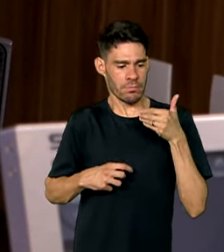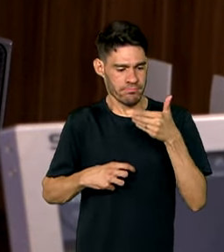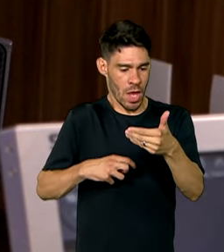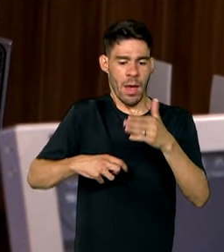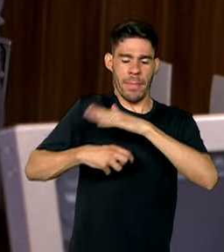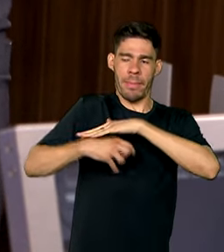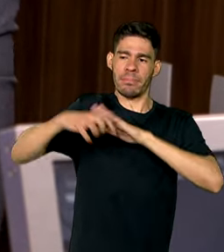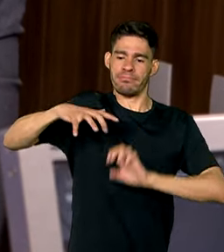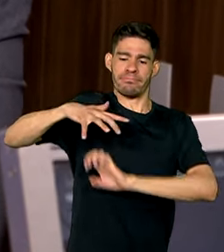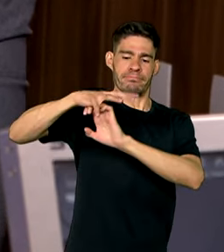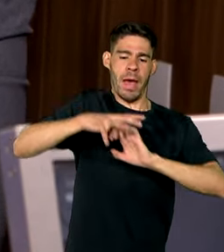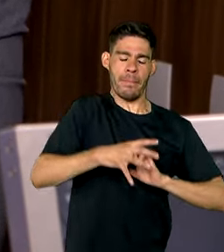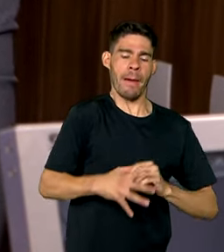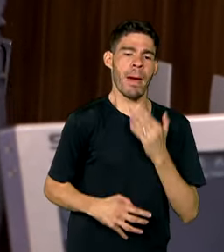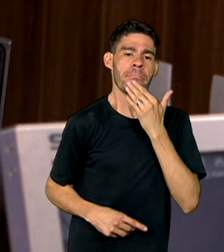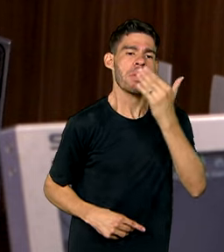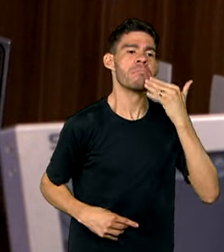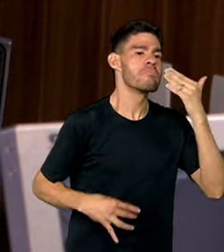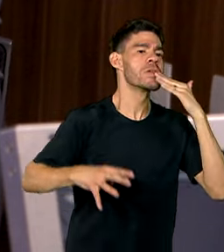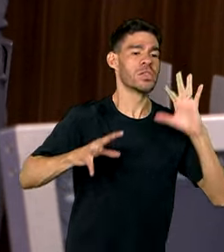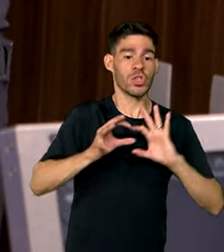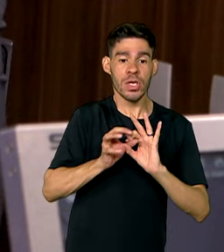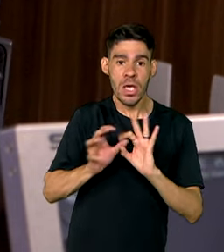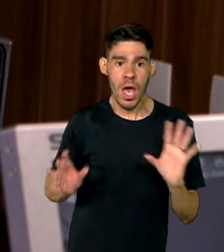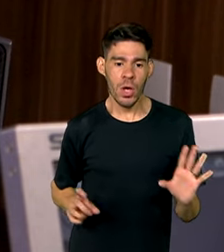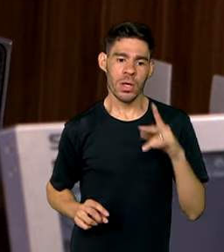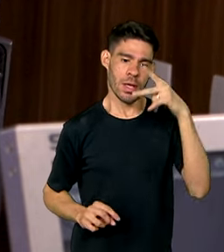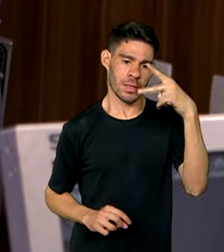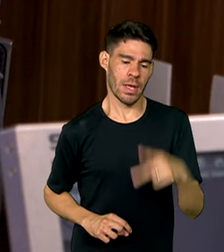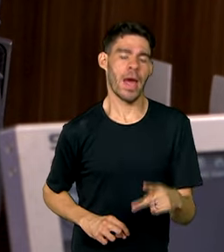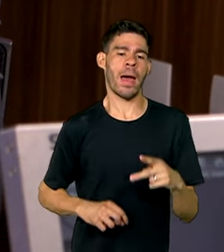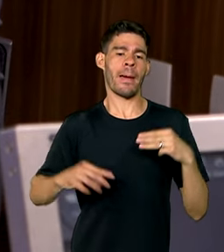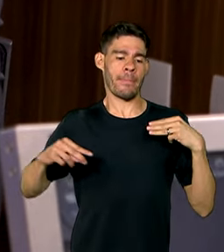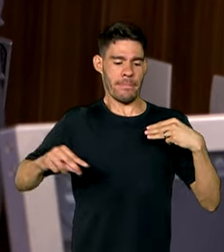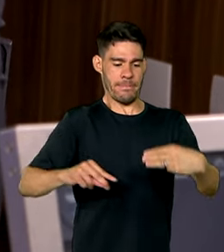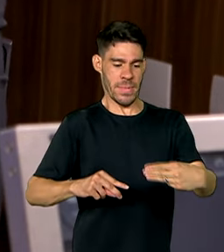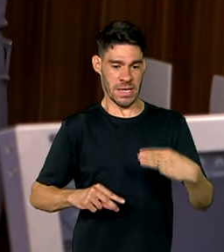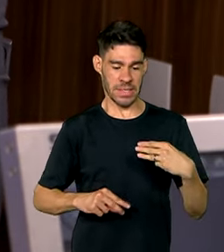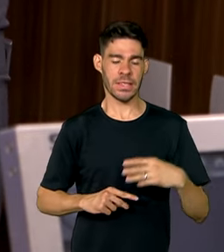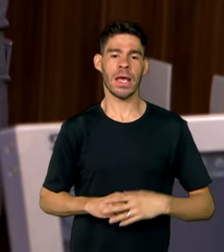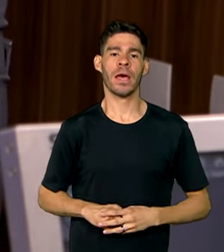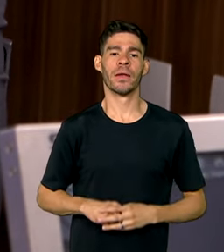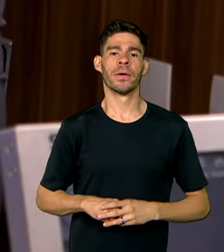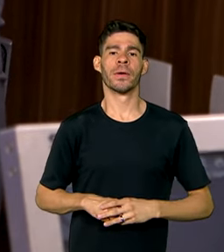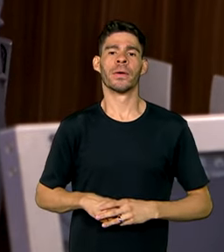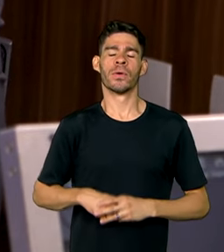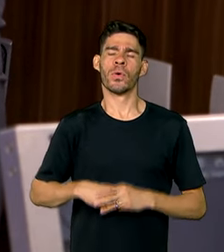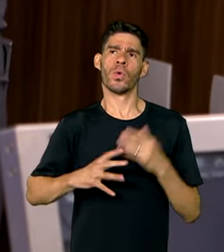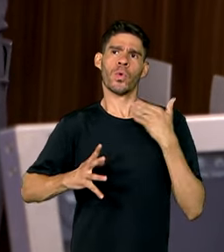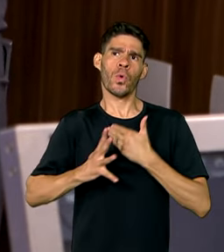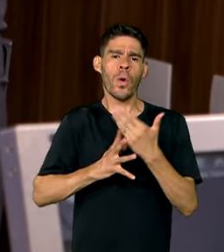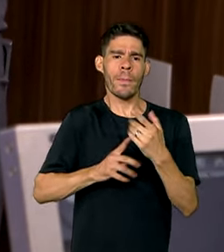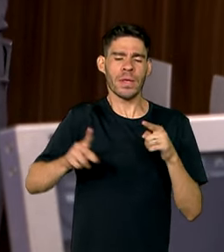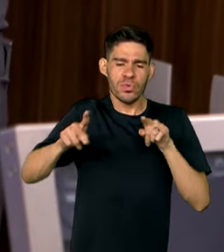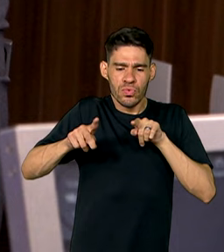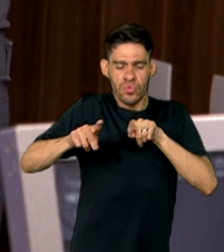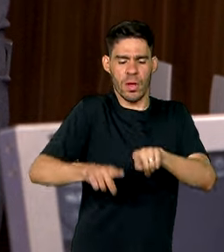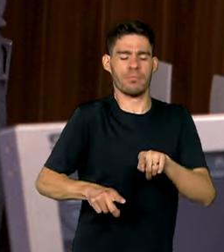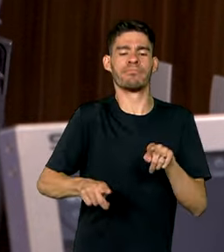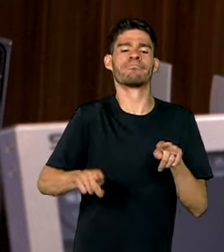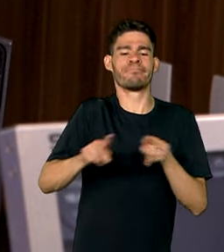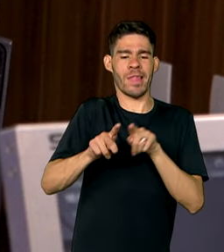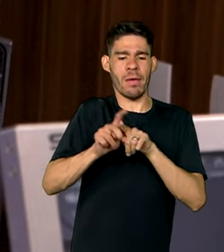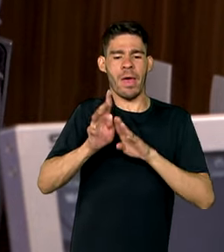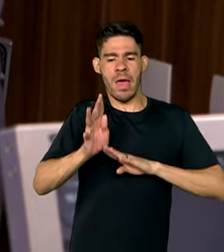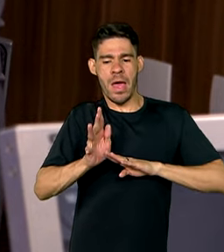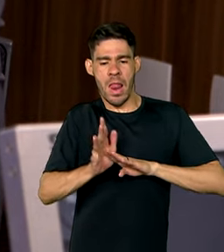em que essas empresas começaram a pedir autorização aqui para o Ministério da Fazenda, começou, em paralelo,